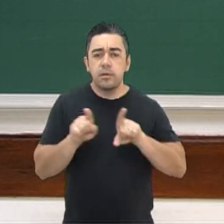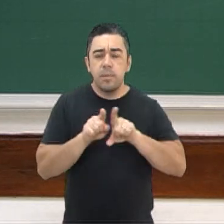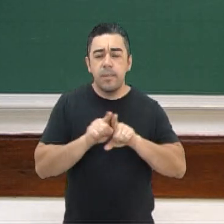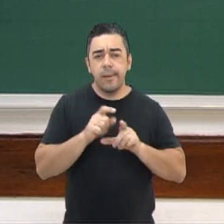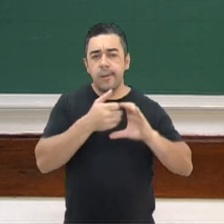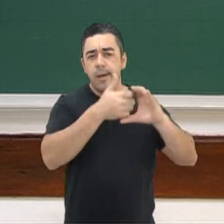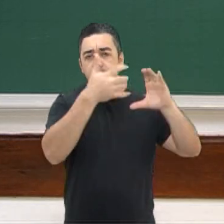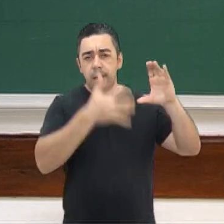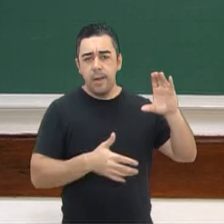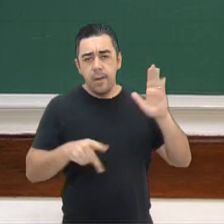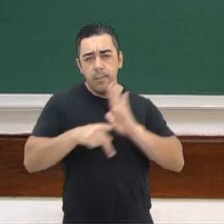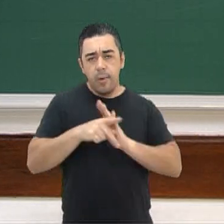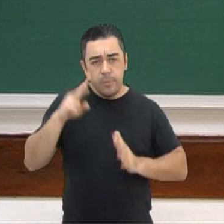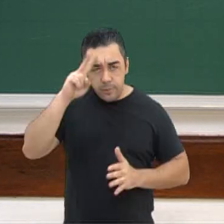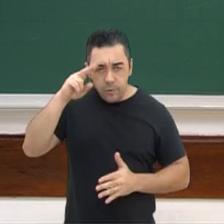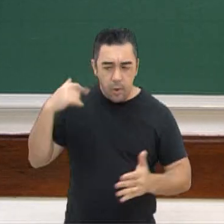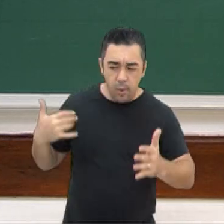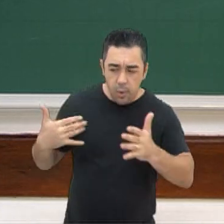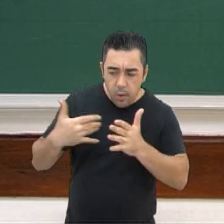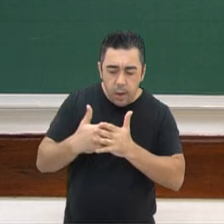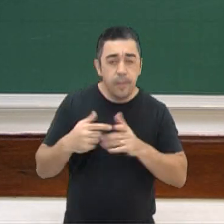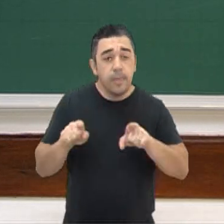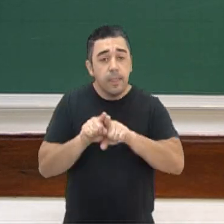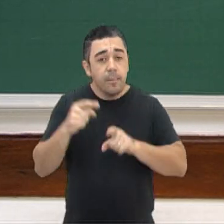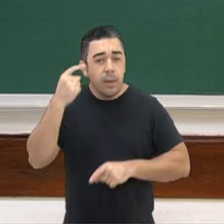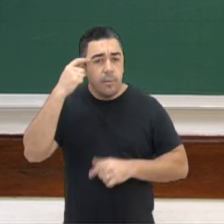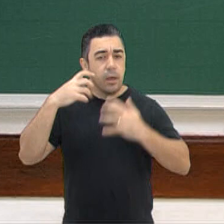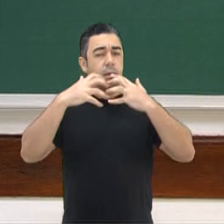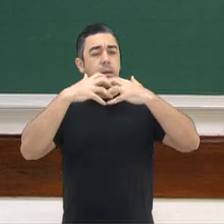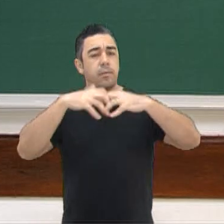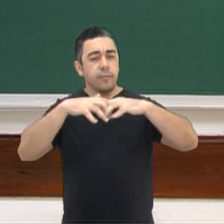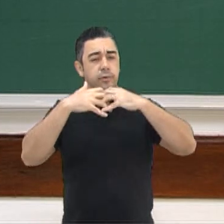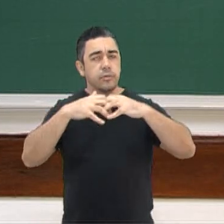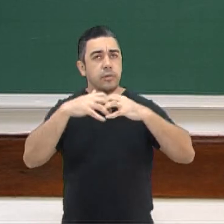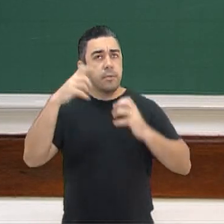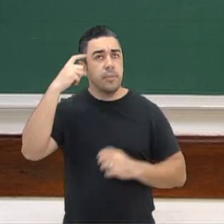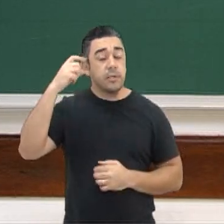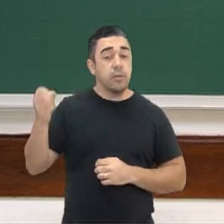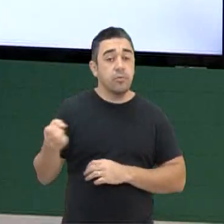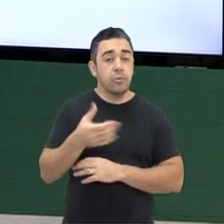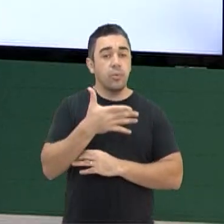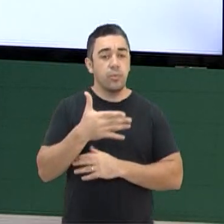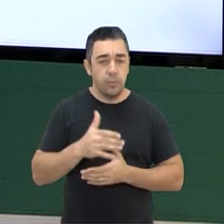históricos e, muitas vezes, refletir e reformular.